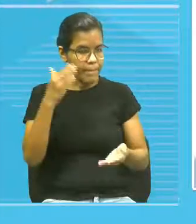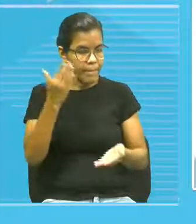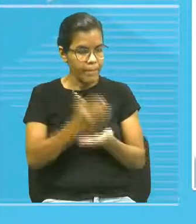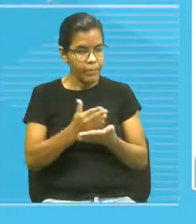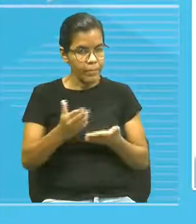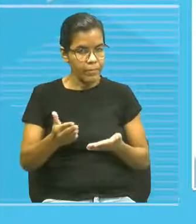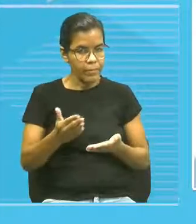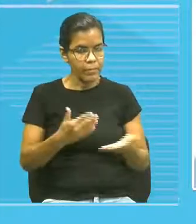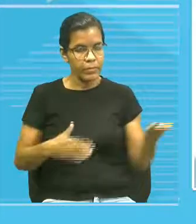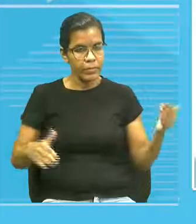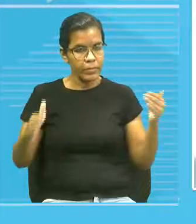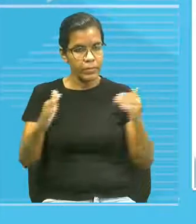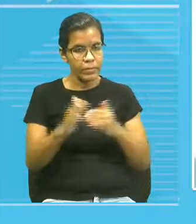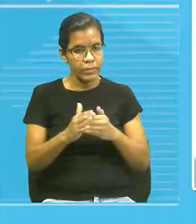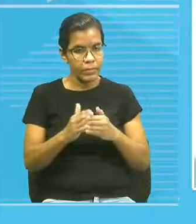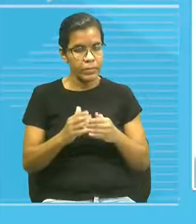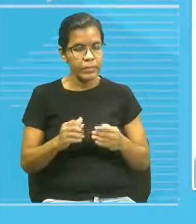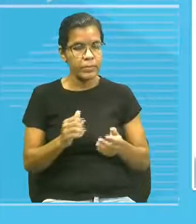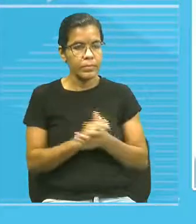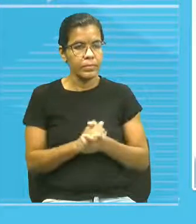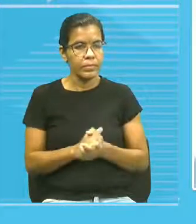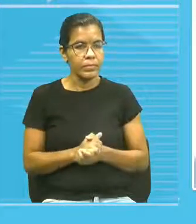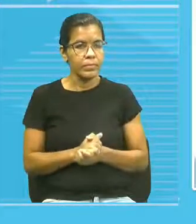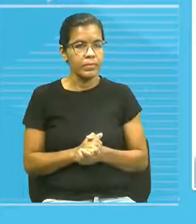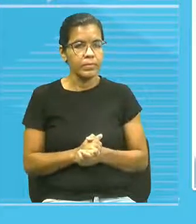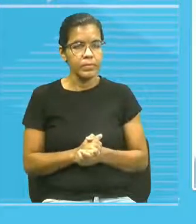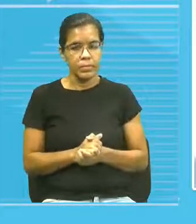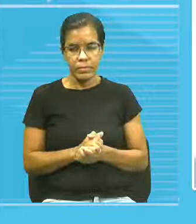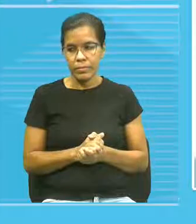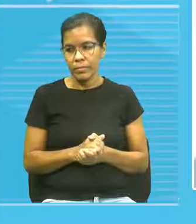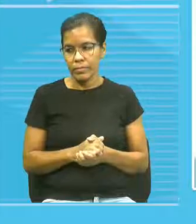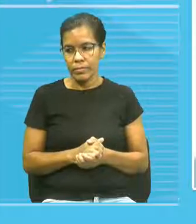o ponto de chegada. Beleza?